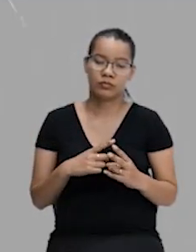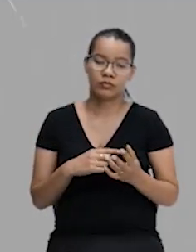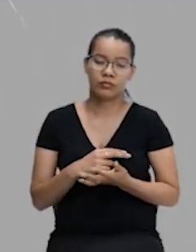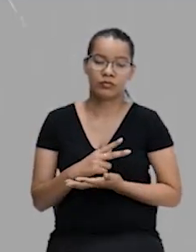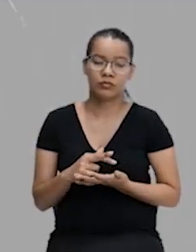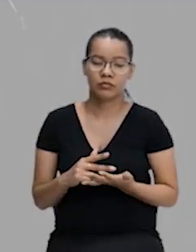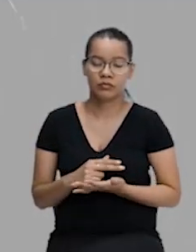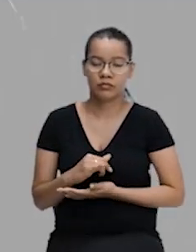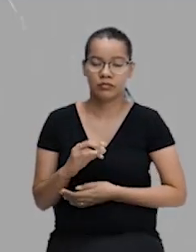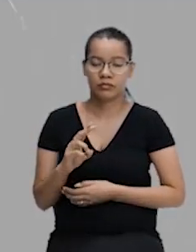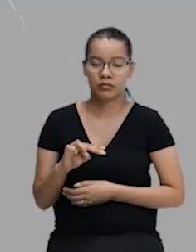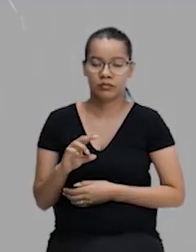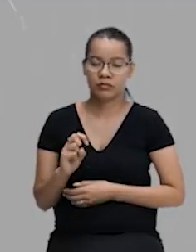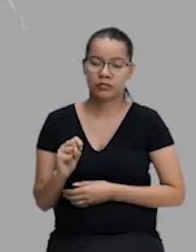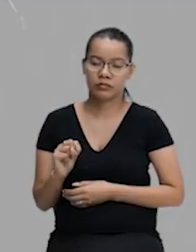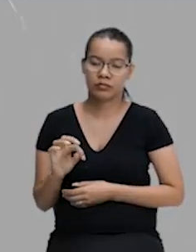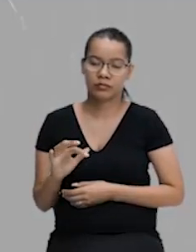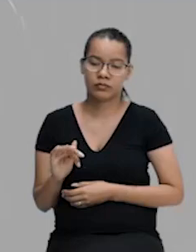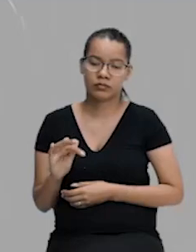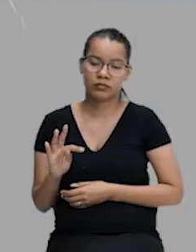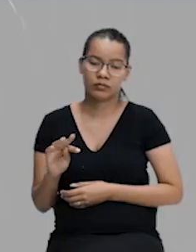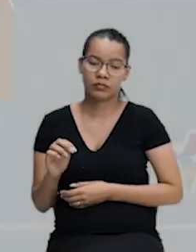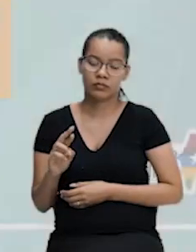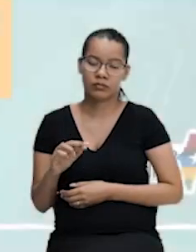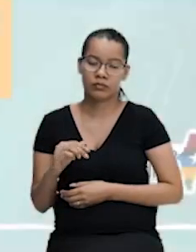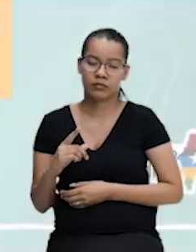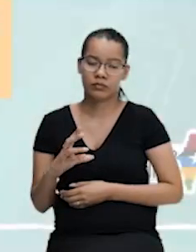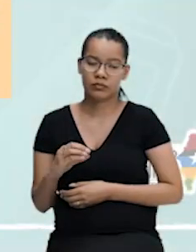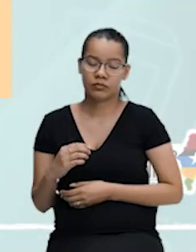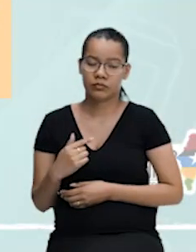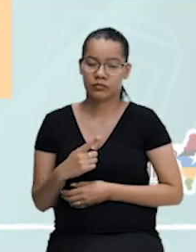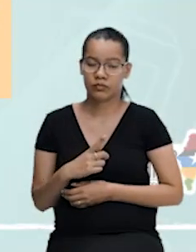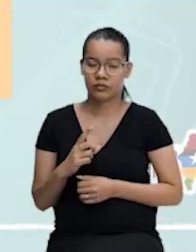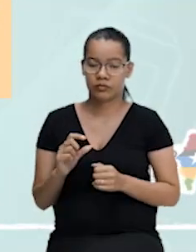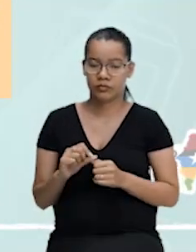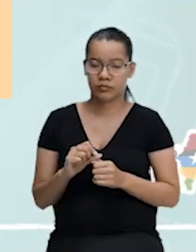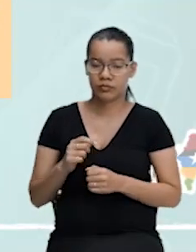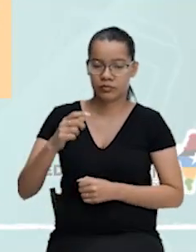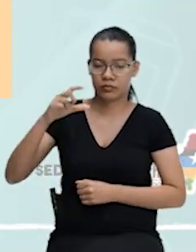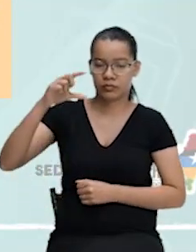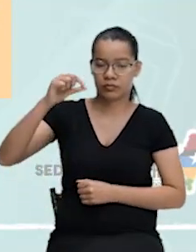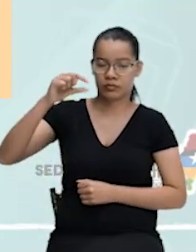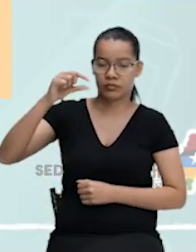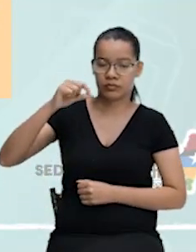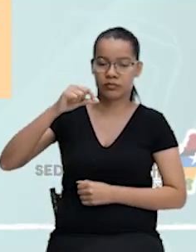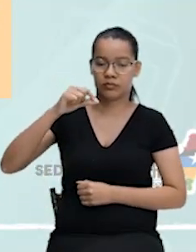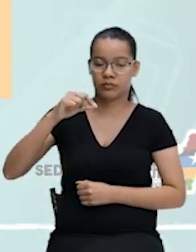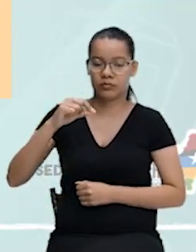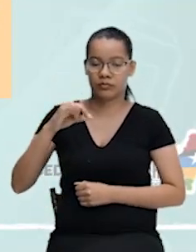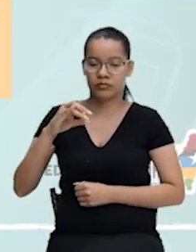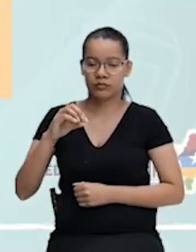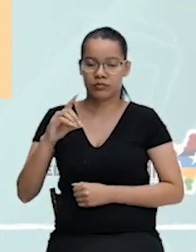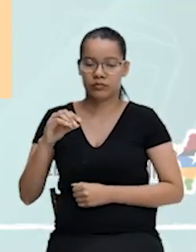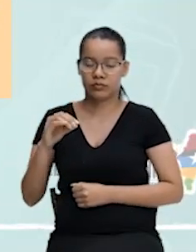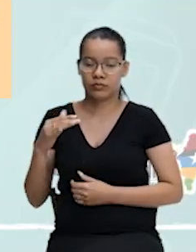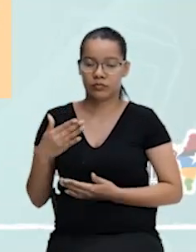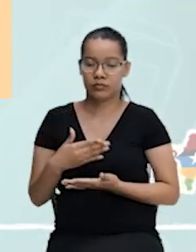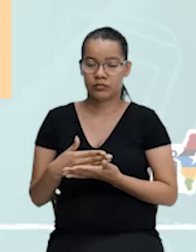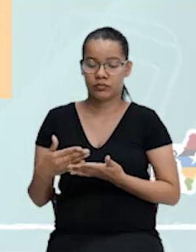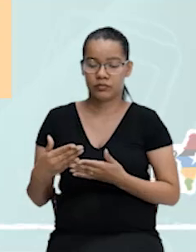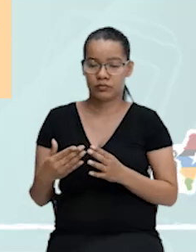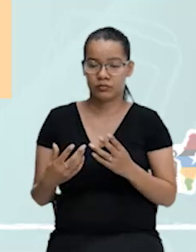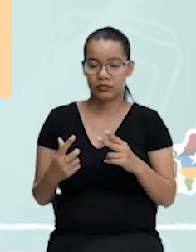insaturações, mas o que acontece? Olha só, a gente faz o gotejamento da solução de iodo, então, inicialmente, todos vão